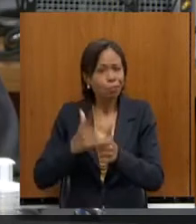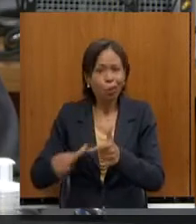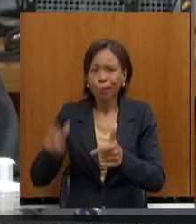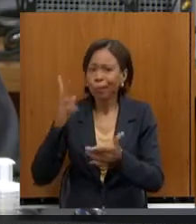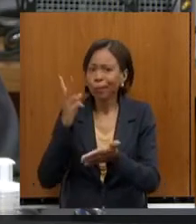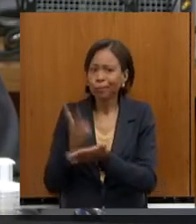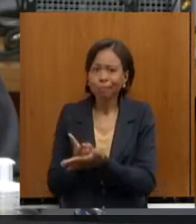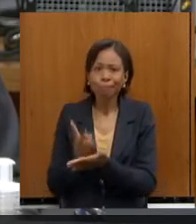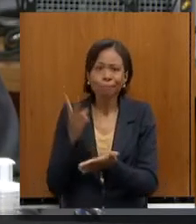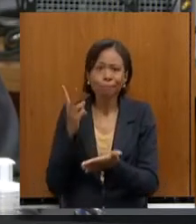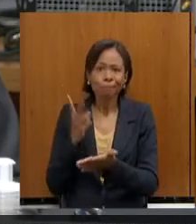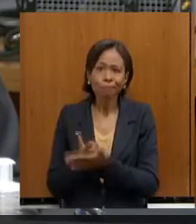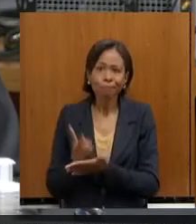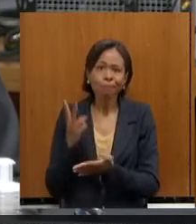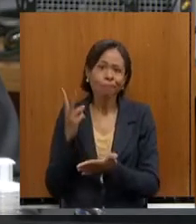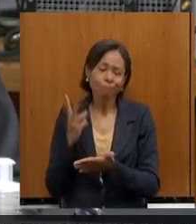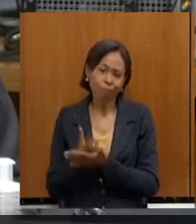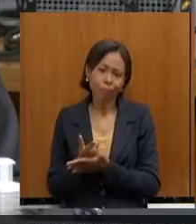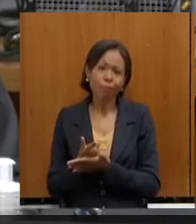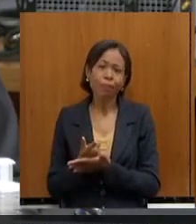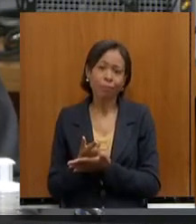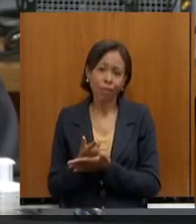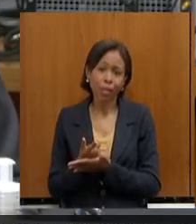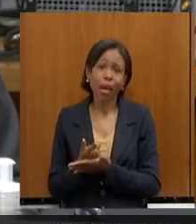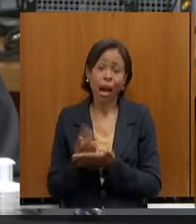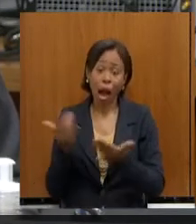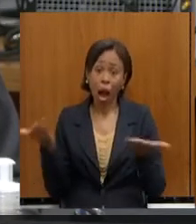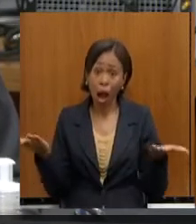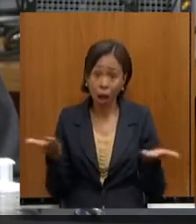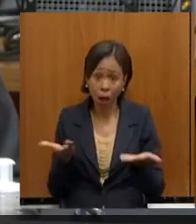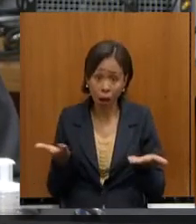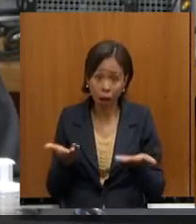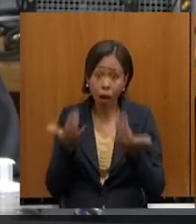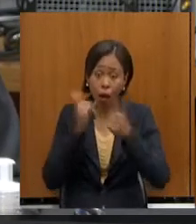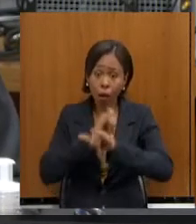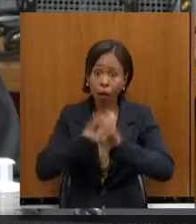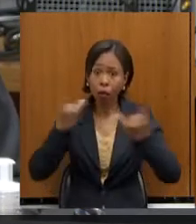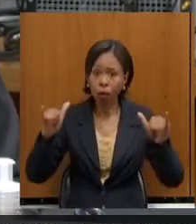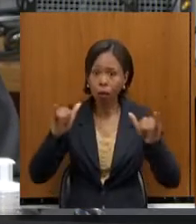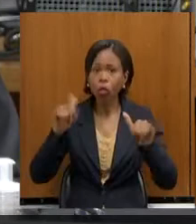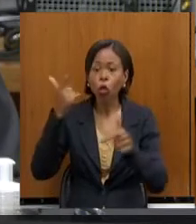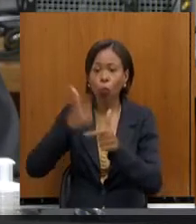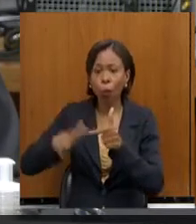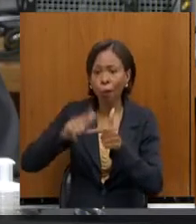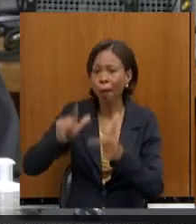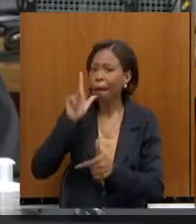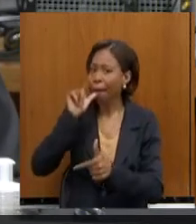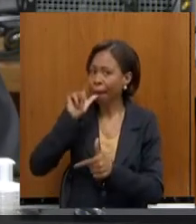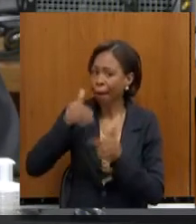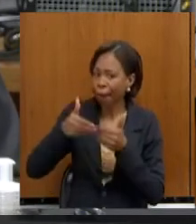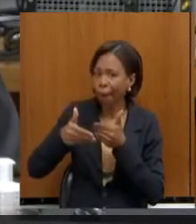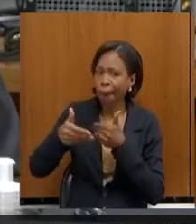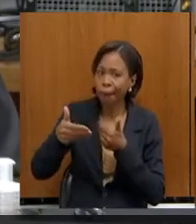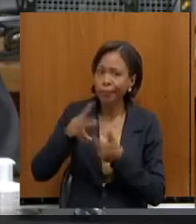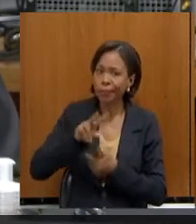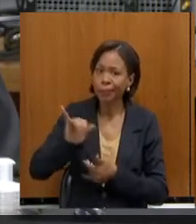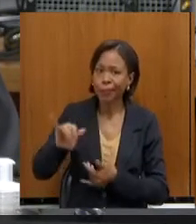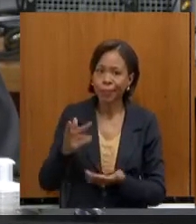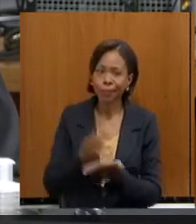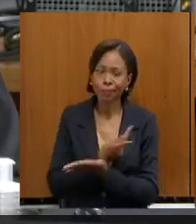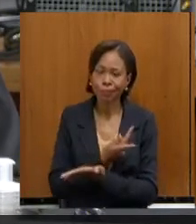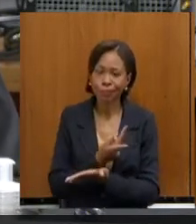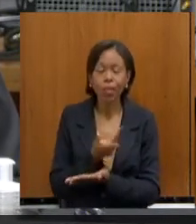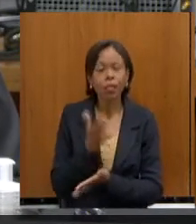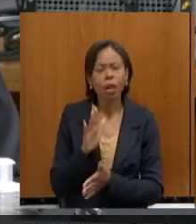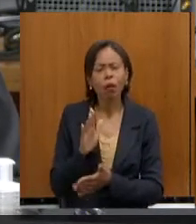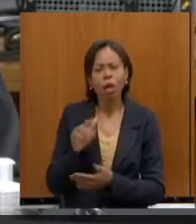pelo contrário agora a gente ver um anúncio de mais grave crise hídrica Então gostaria de saber como que se esse mínimo fosse respeitado